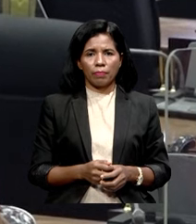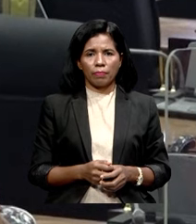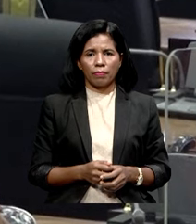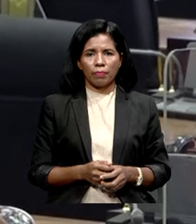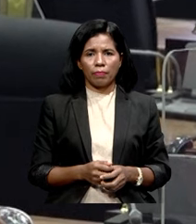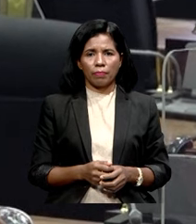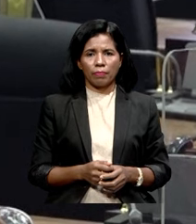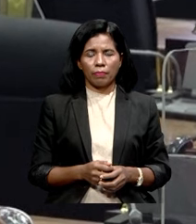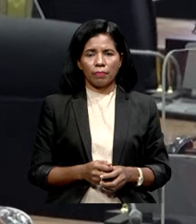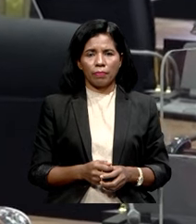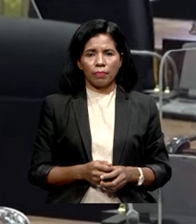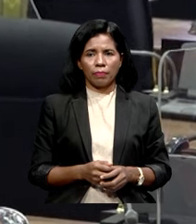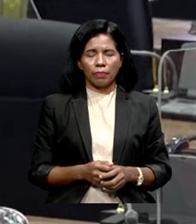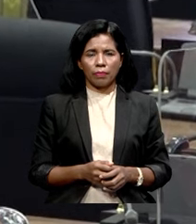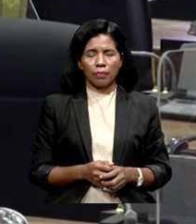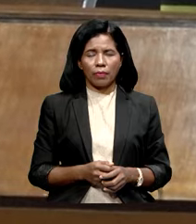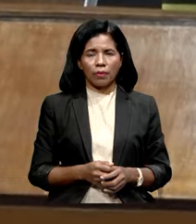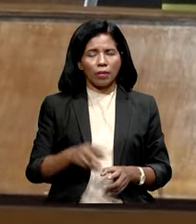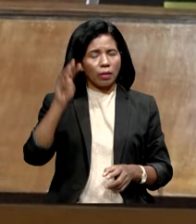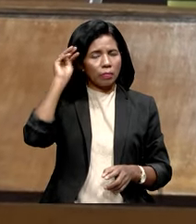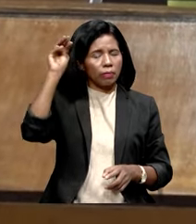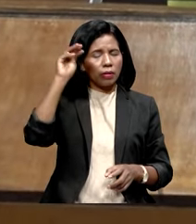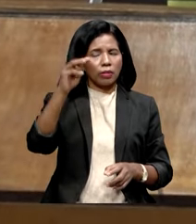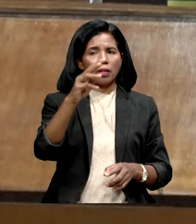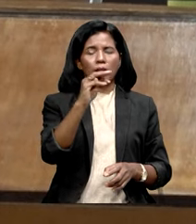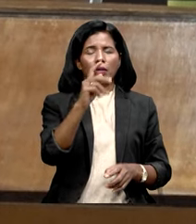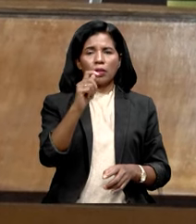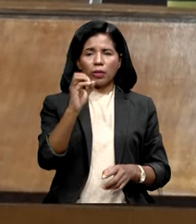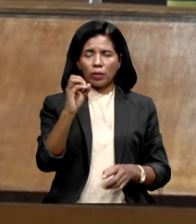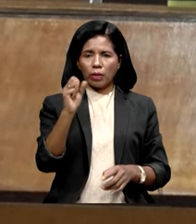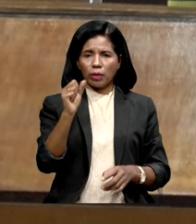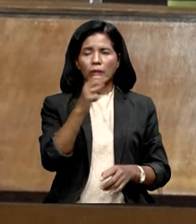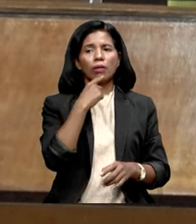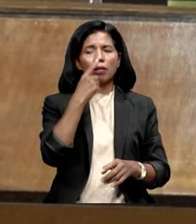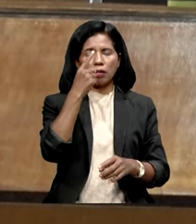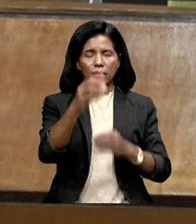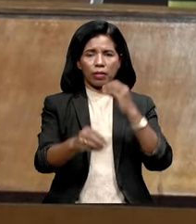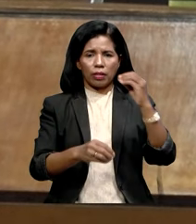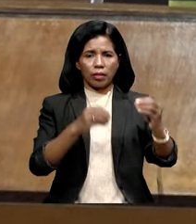preocupação ne vice ministro do assunto parlamentar